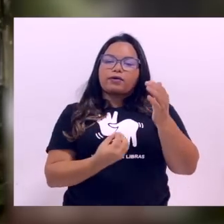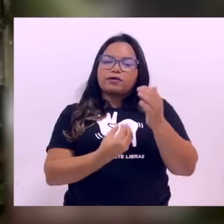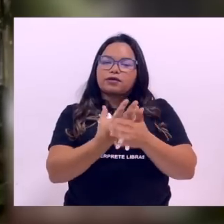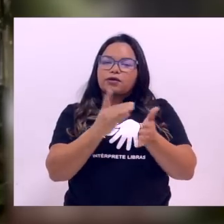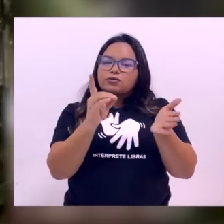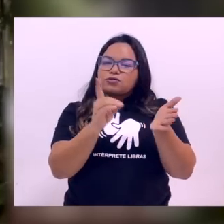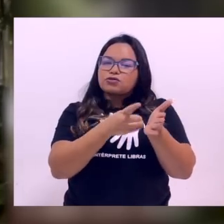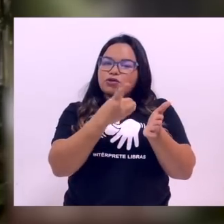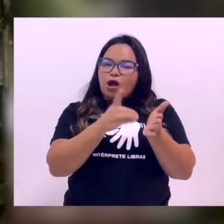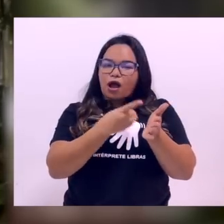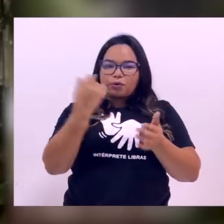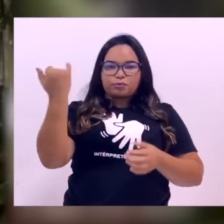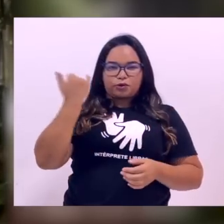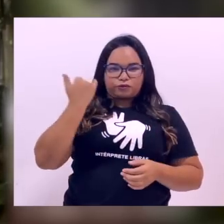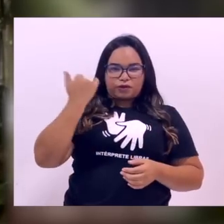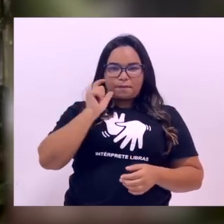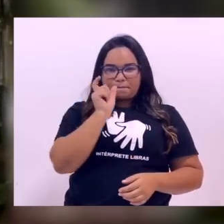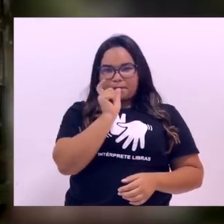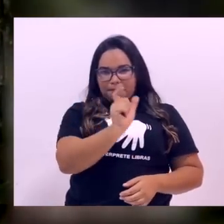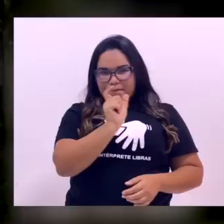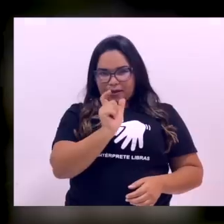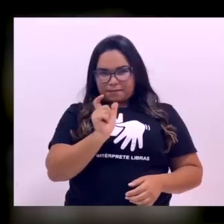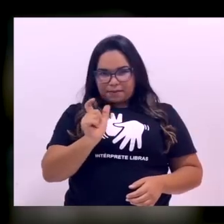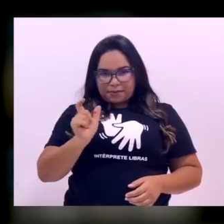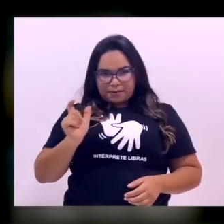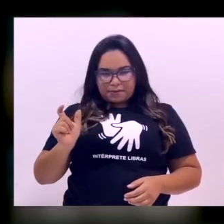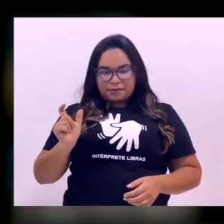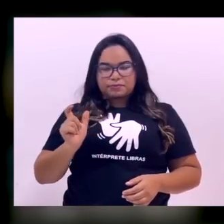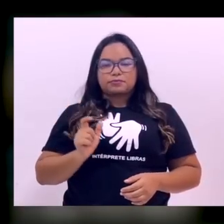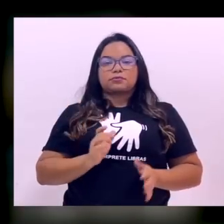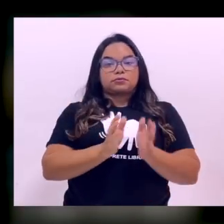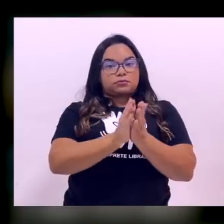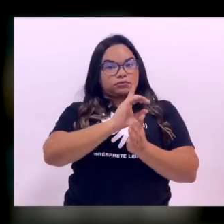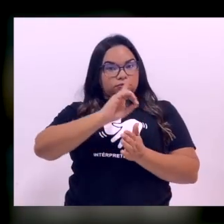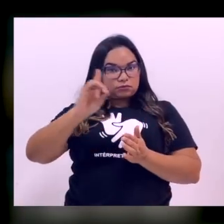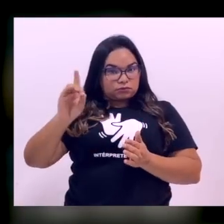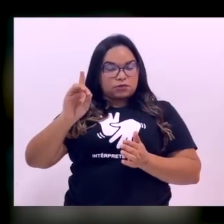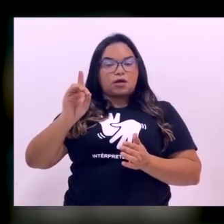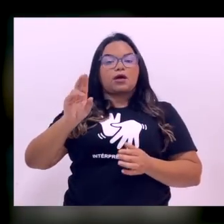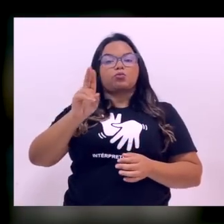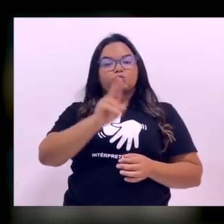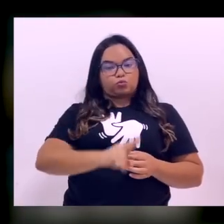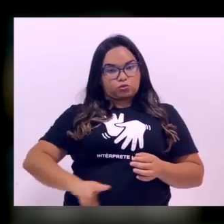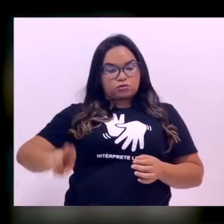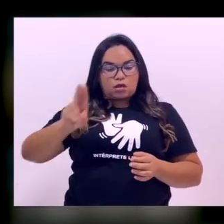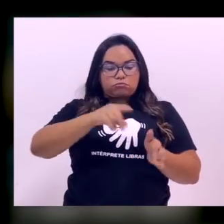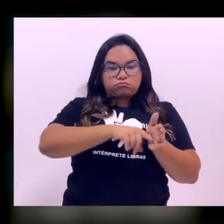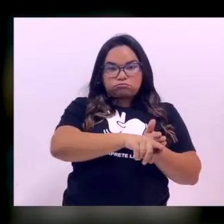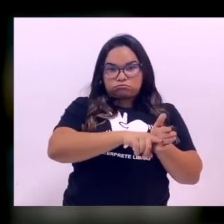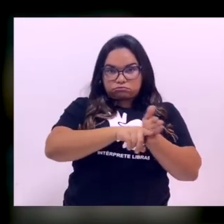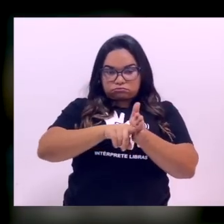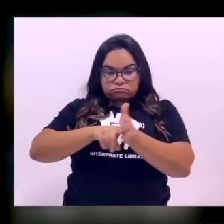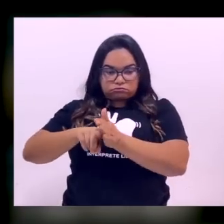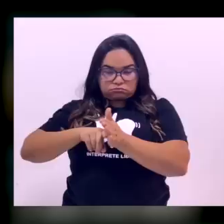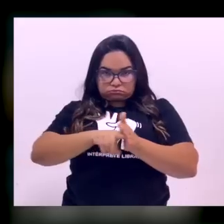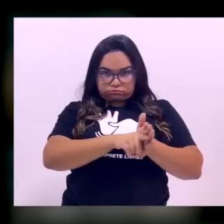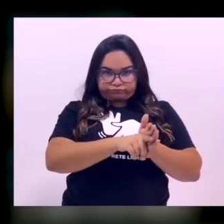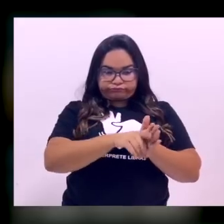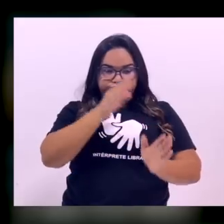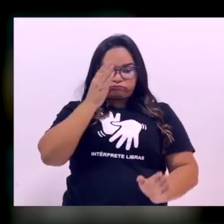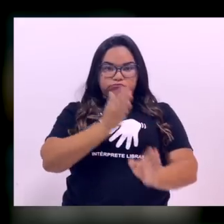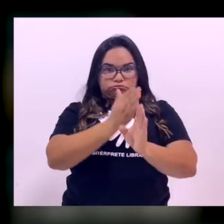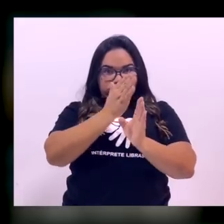fiz um pequeno dicionário de termos proféticos, em que são definidos na Bíblia, e temos que usar a Bíblia